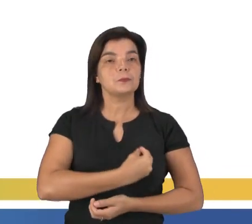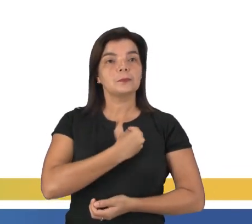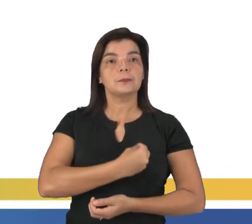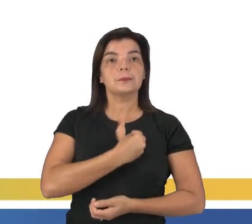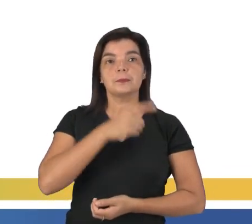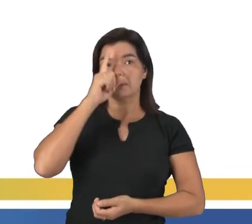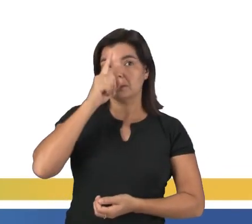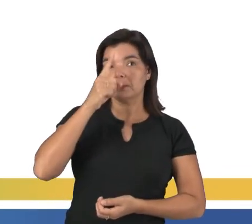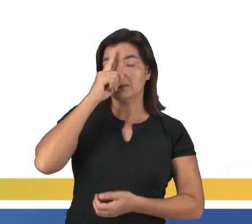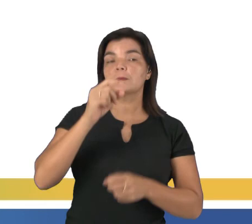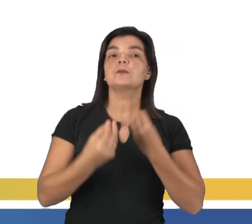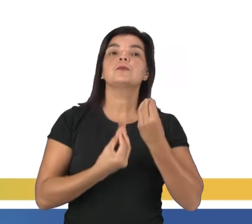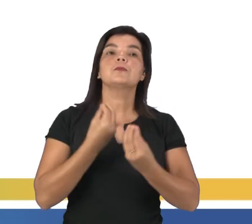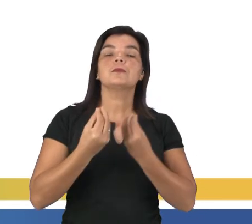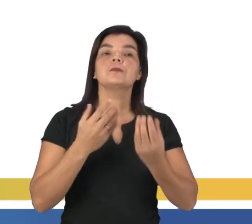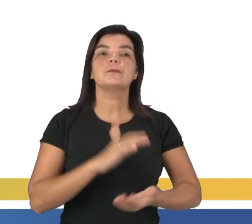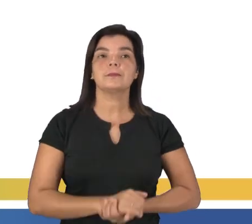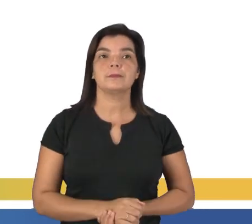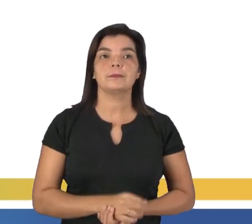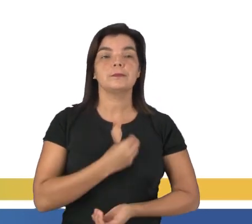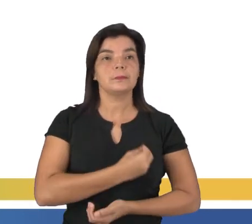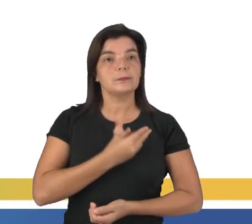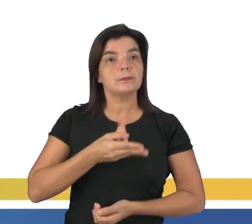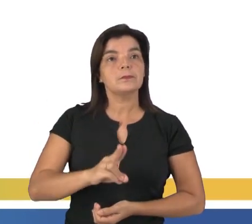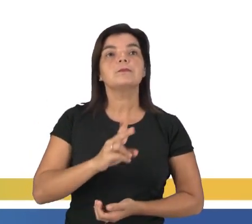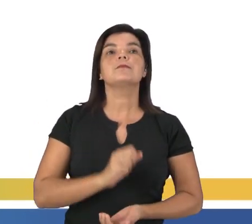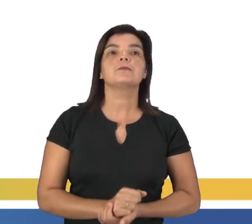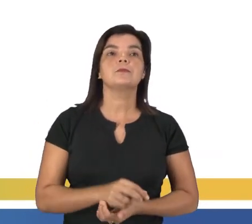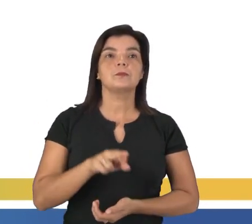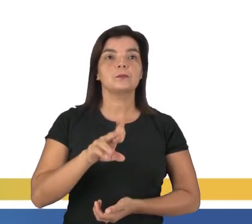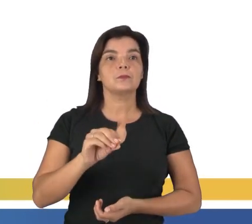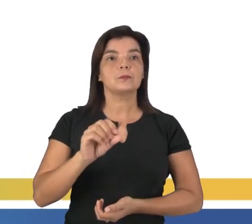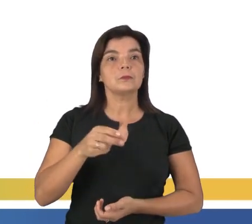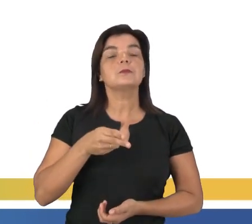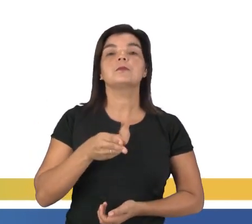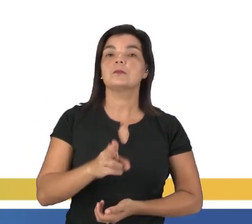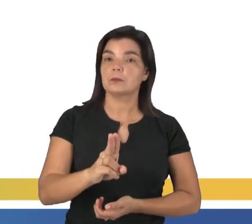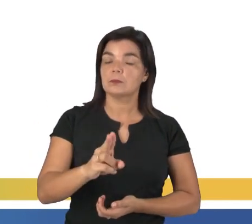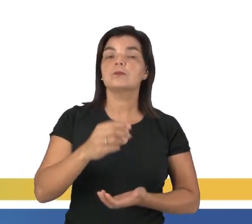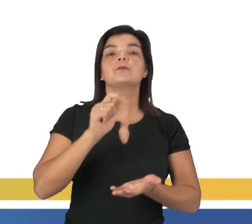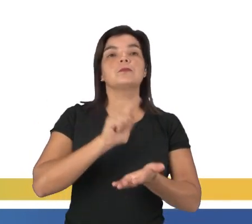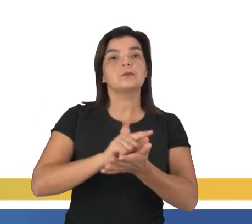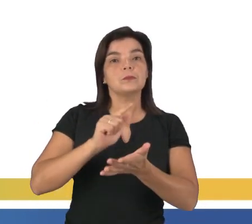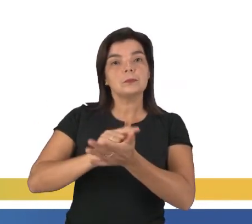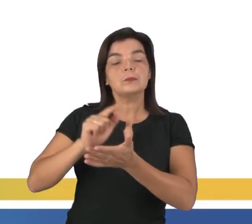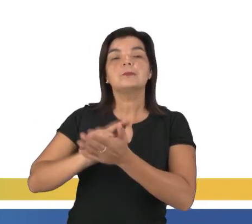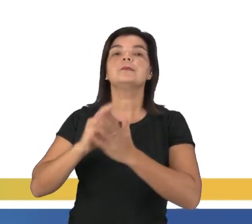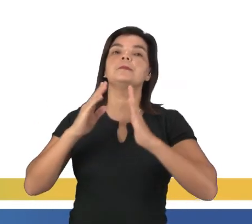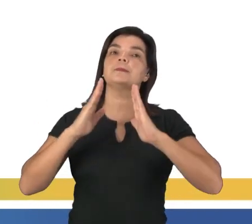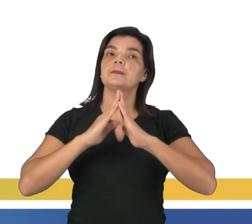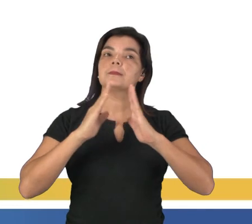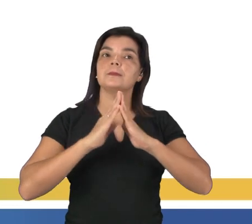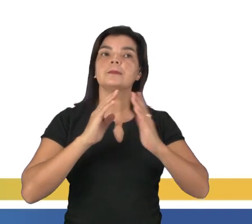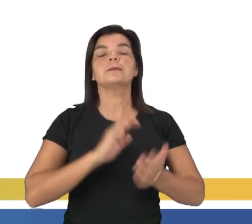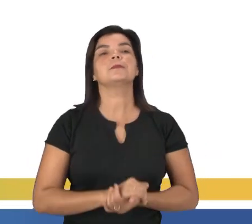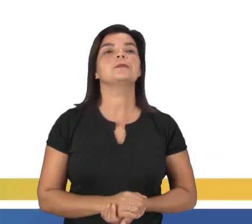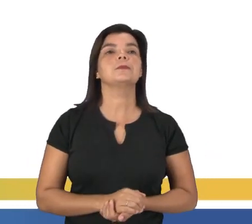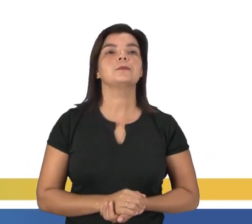do indicativo. Como é que fica isso aí no presente contínuo? Rosa está limpando a sua casa,